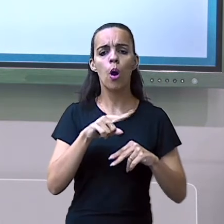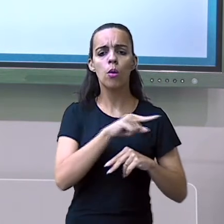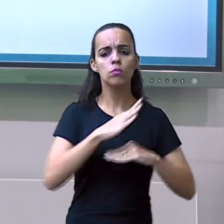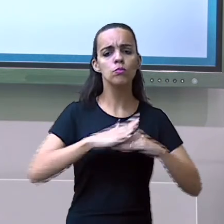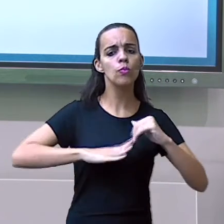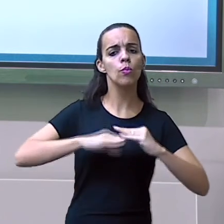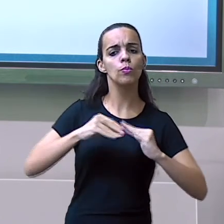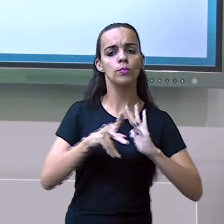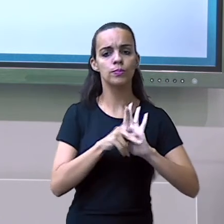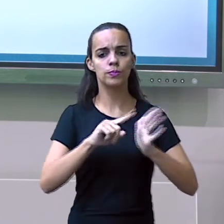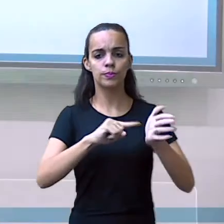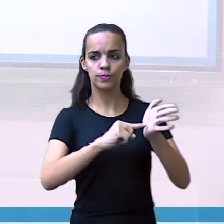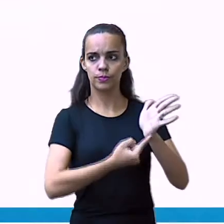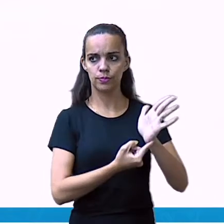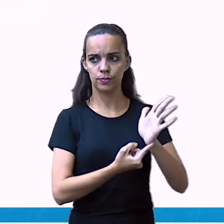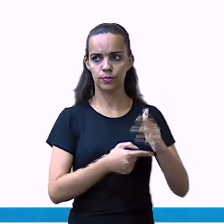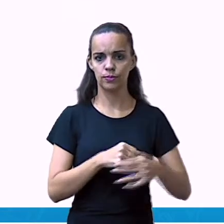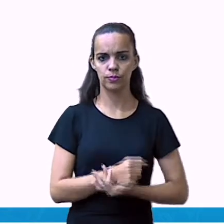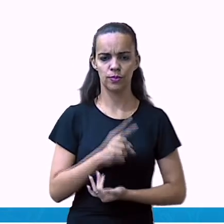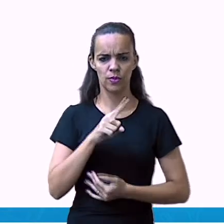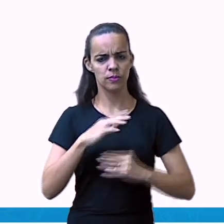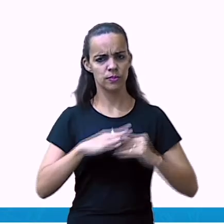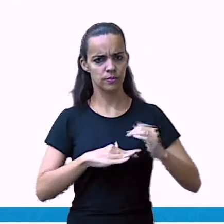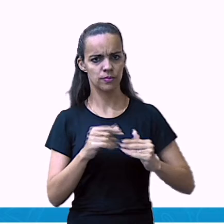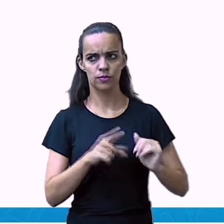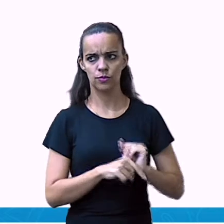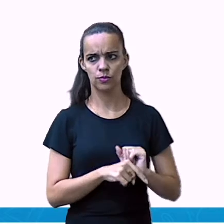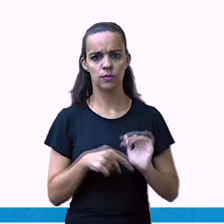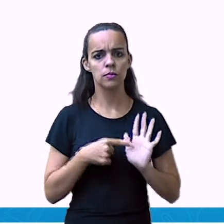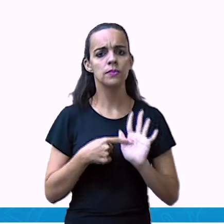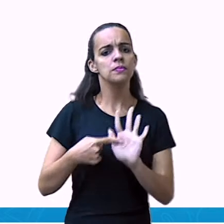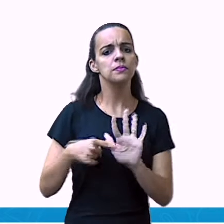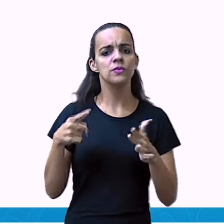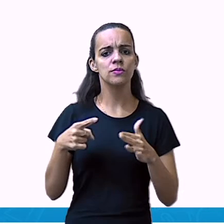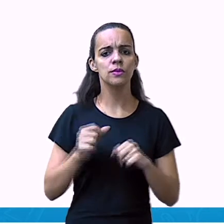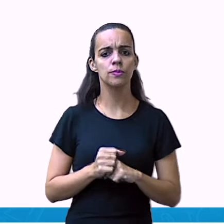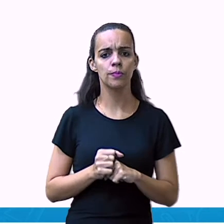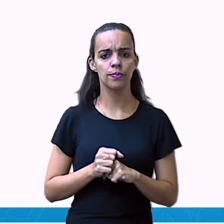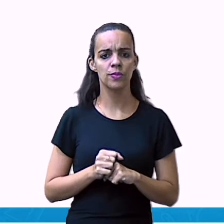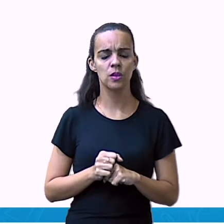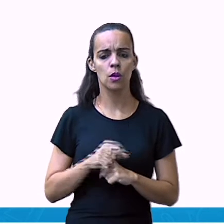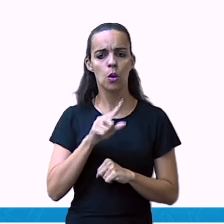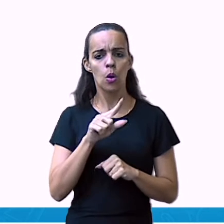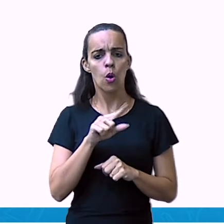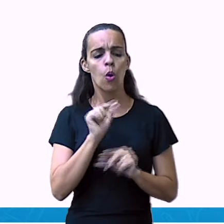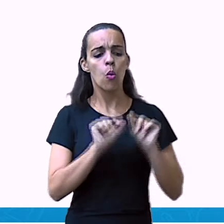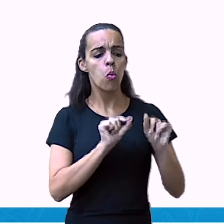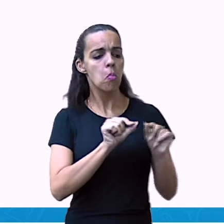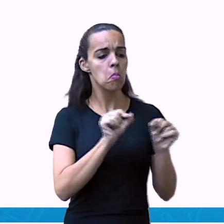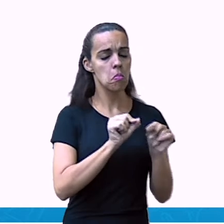no texto. Essa função é indicar as ações dos personagens?